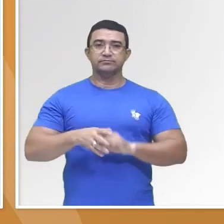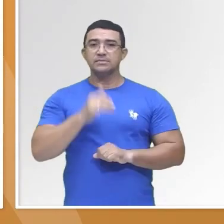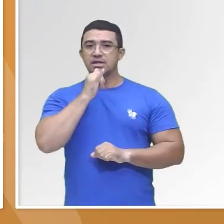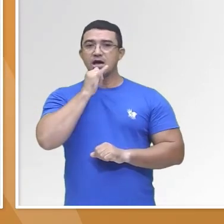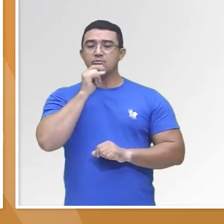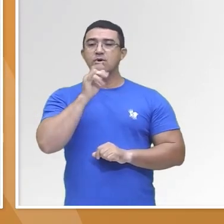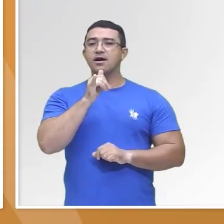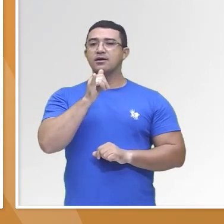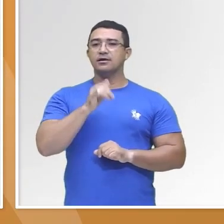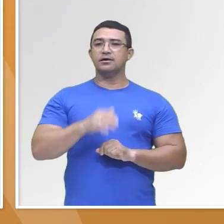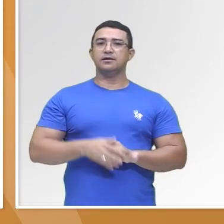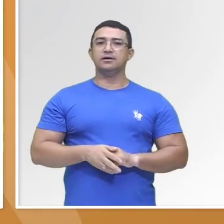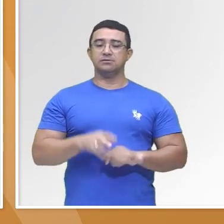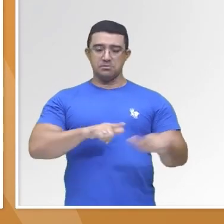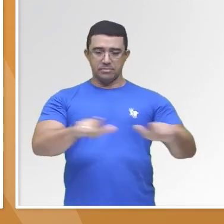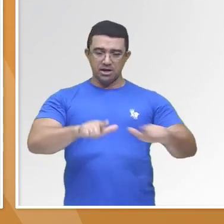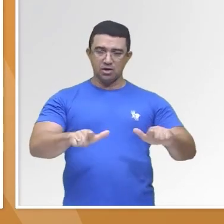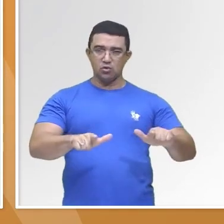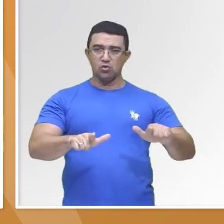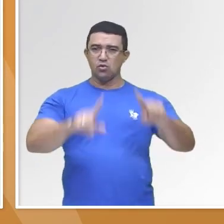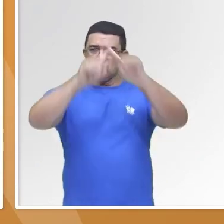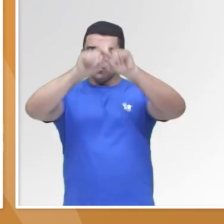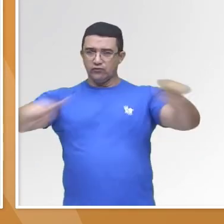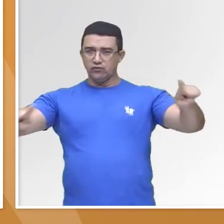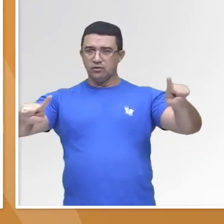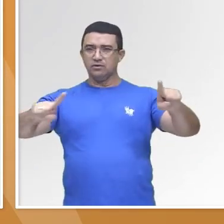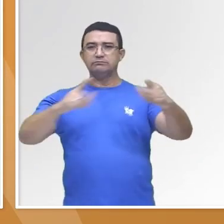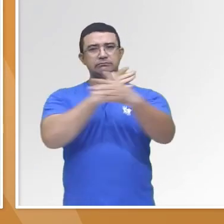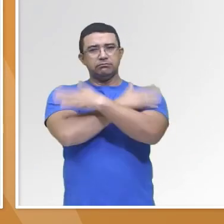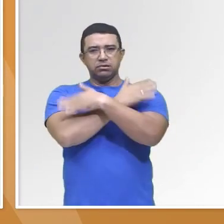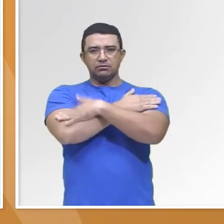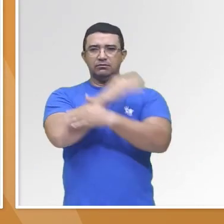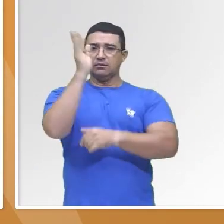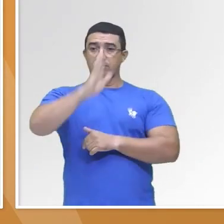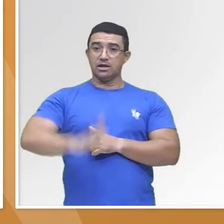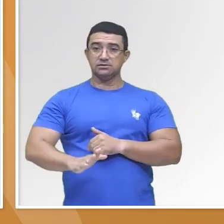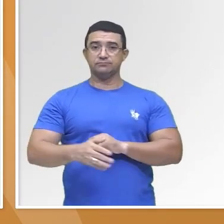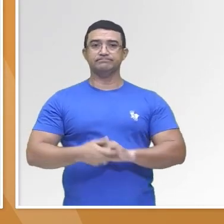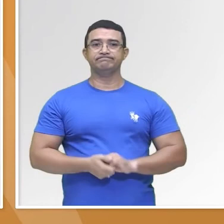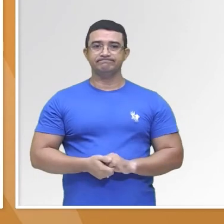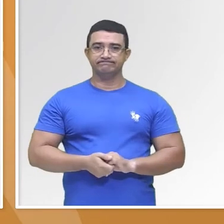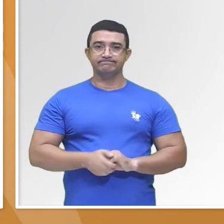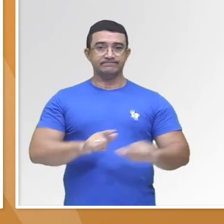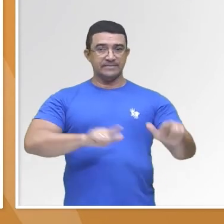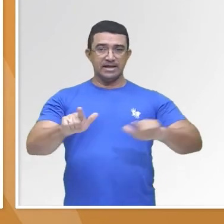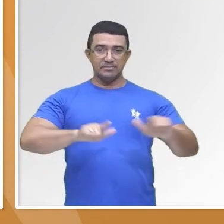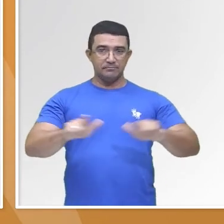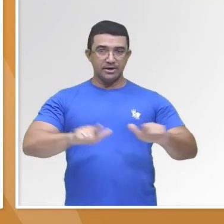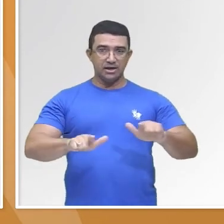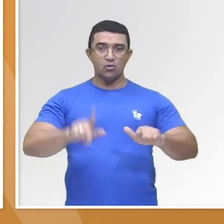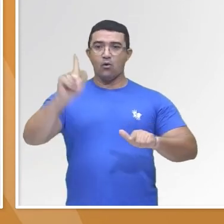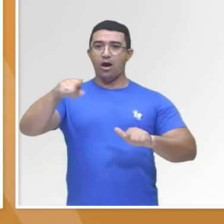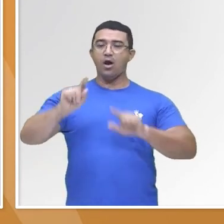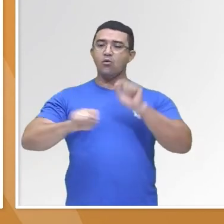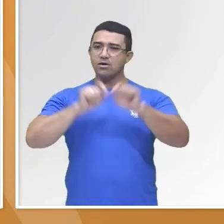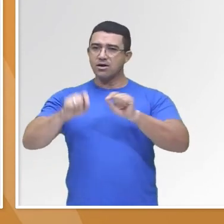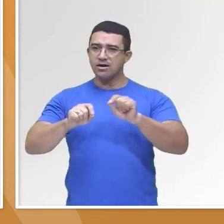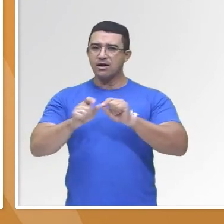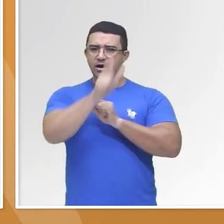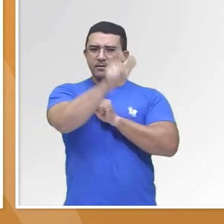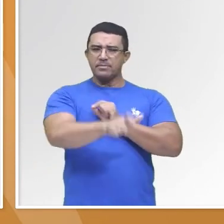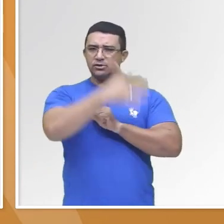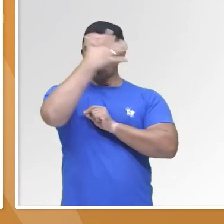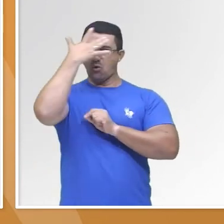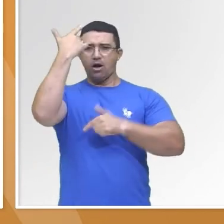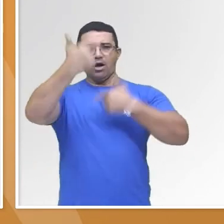aqui emprego e desemprego no Brasil. O que nós colocamos aí? Emprego é justamente a condição em que as pessoas trabalham,